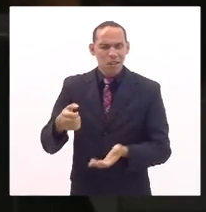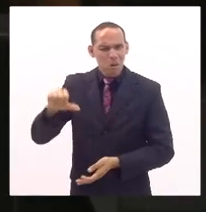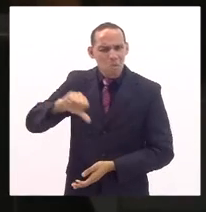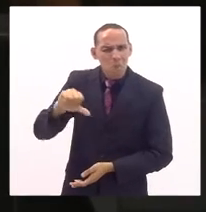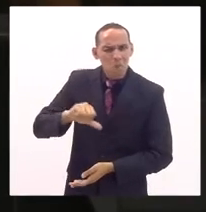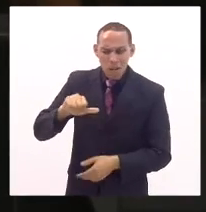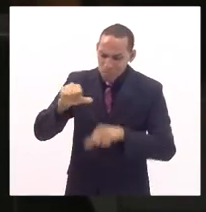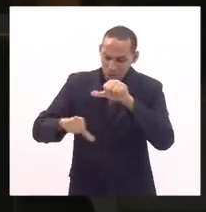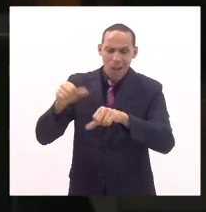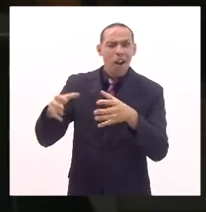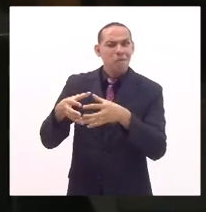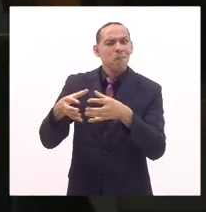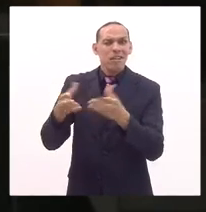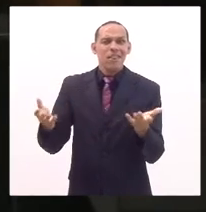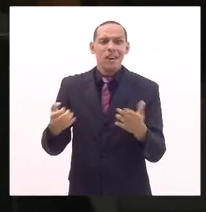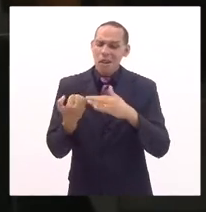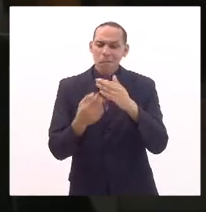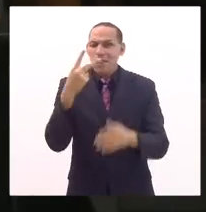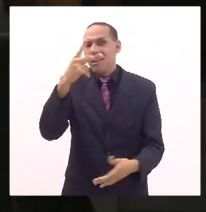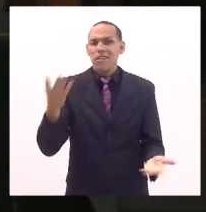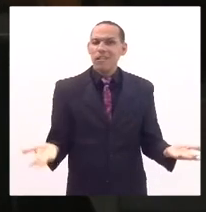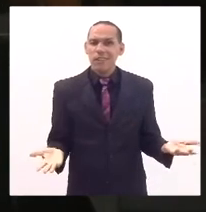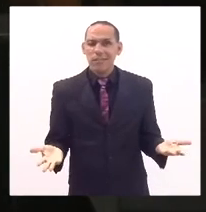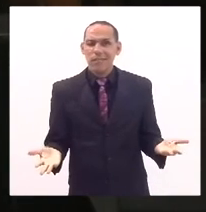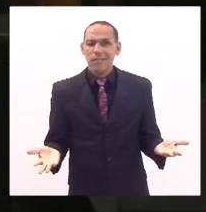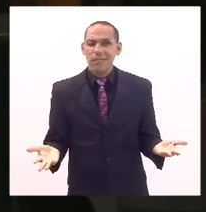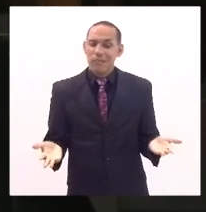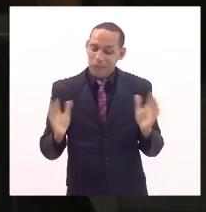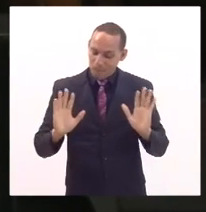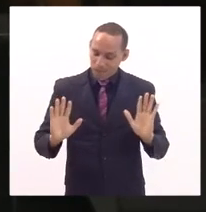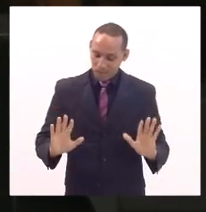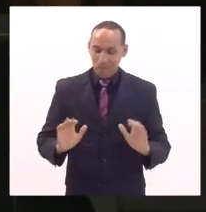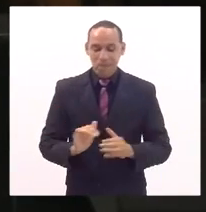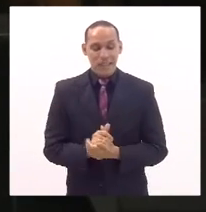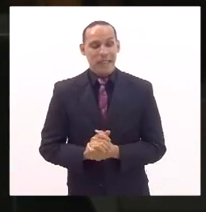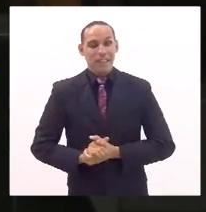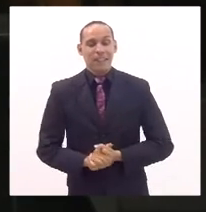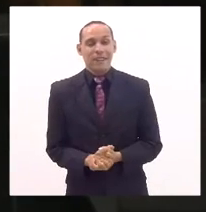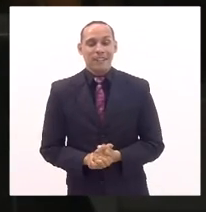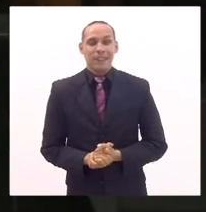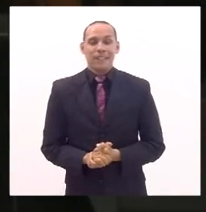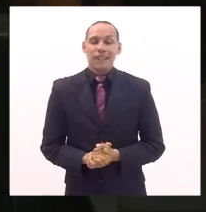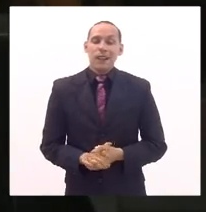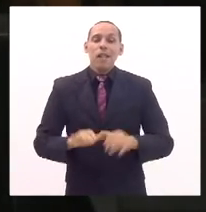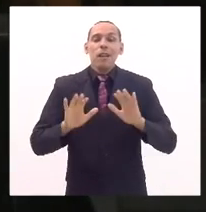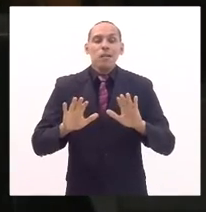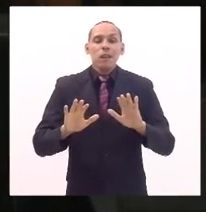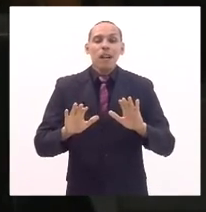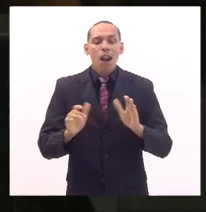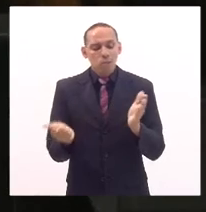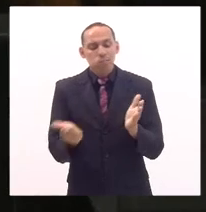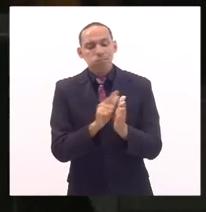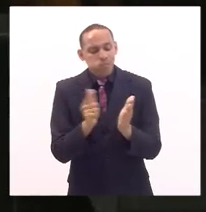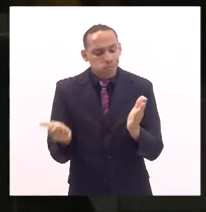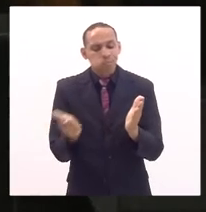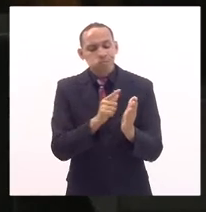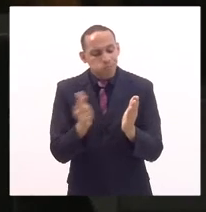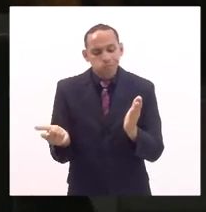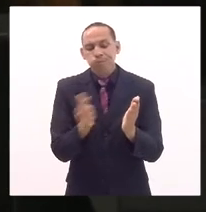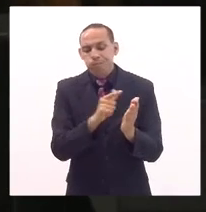troca o Conselho de administração é presa é o fofa né É é mas é o jornal A